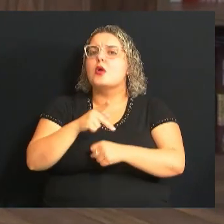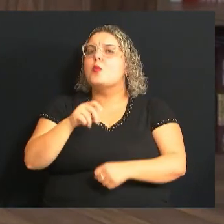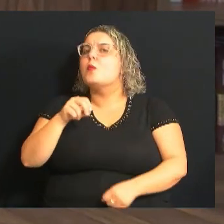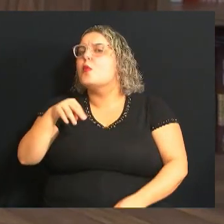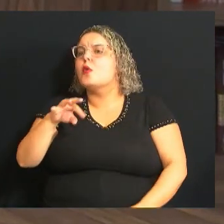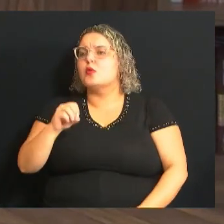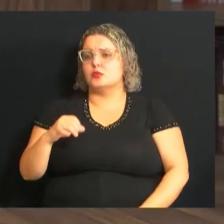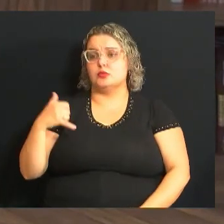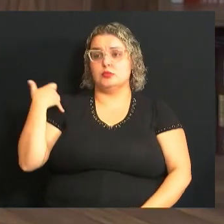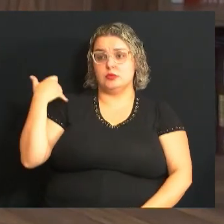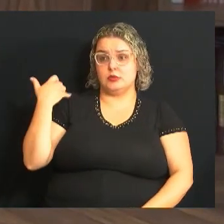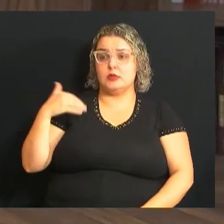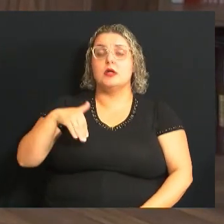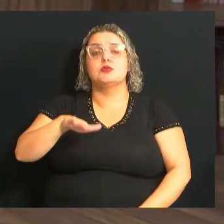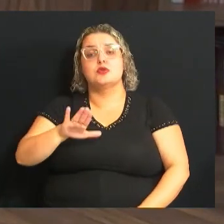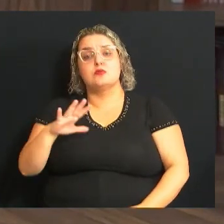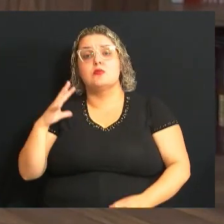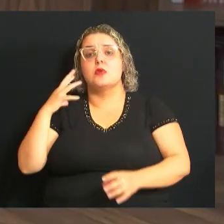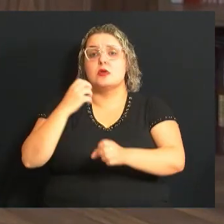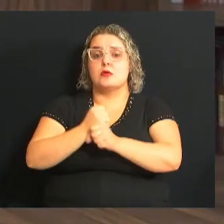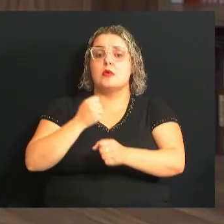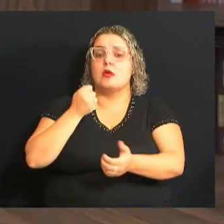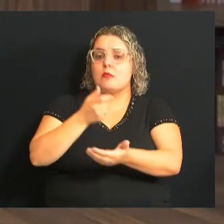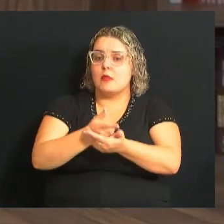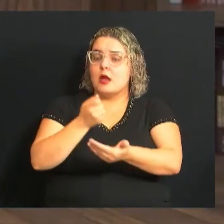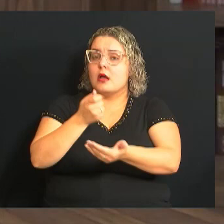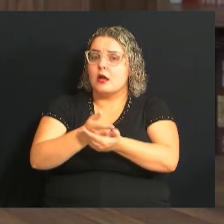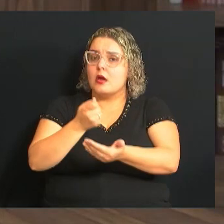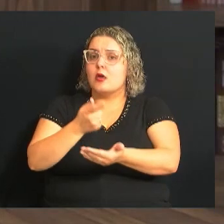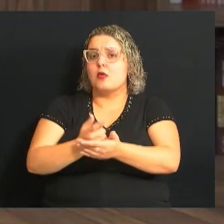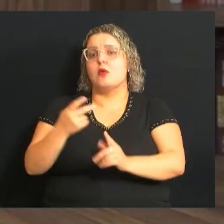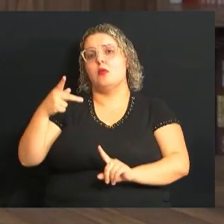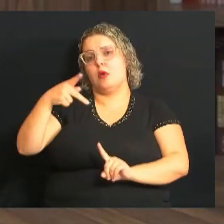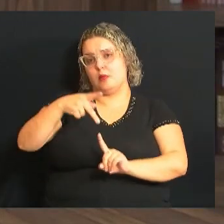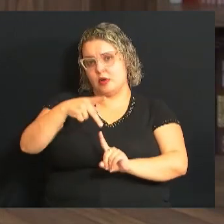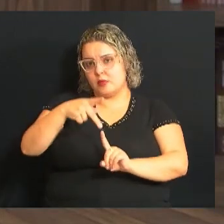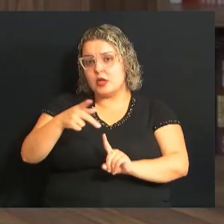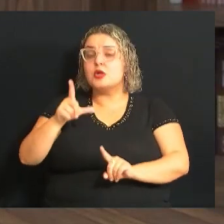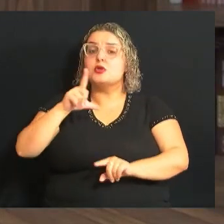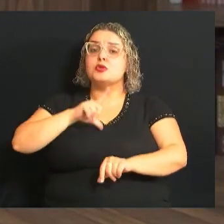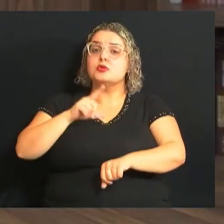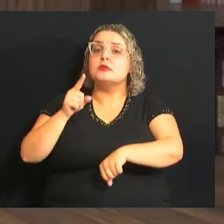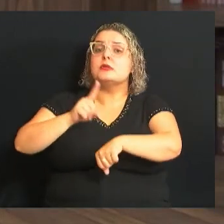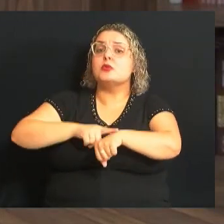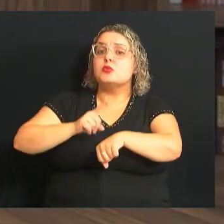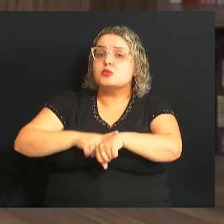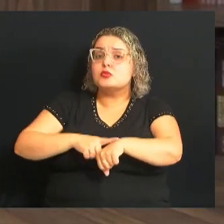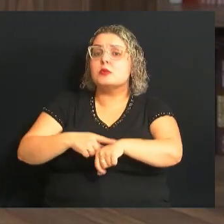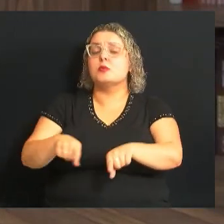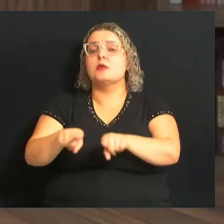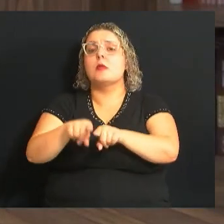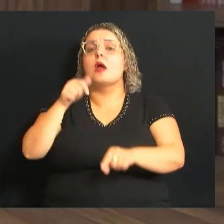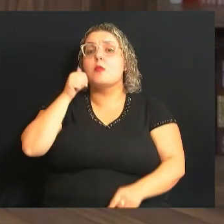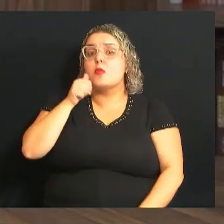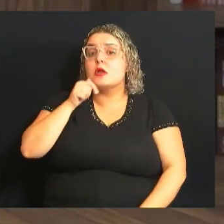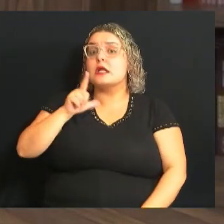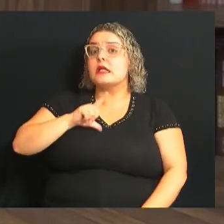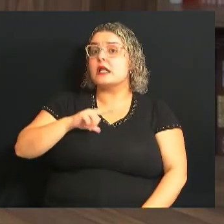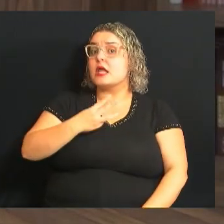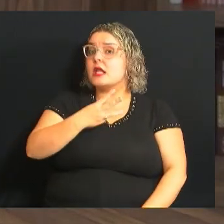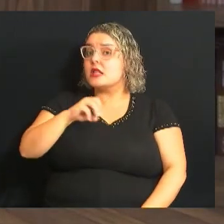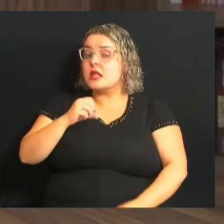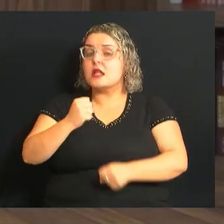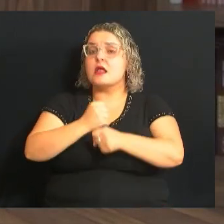idade mais o tempo de contribuição, e aqueles que já adquiriram o tempo de contribuição, no caso da mulher que já possui 30 anos, se ela